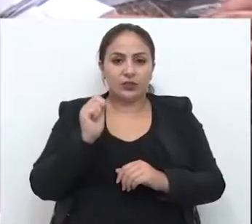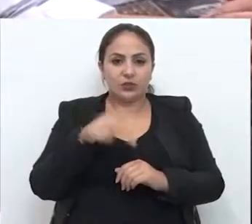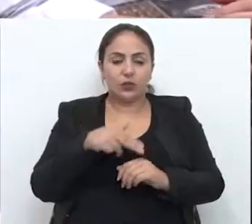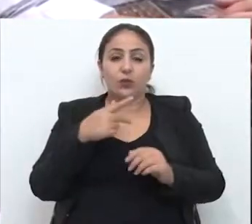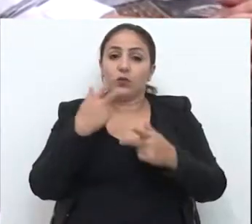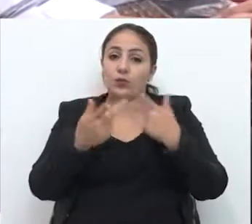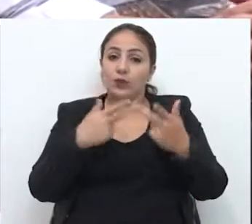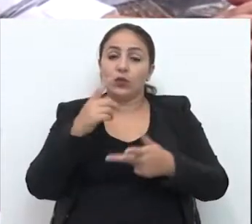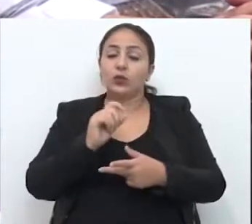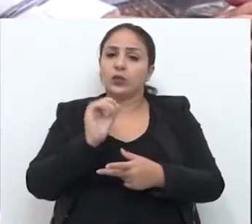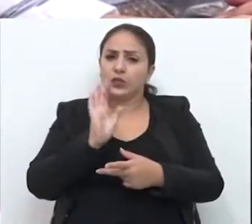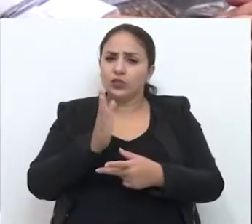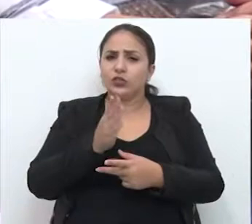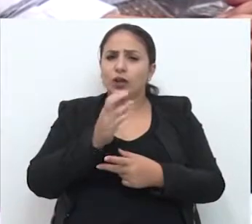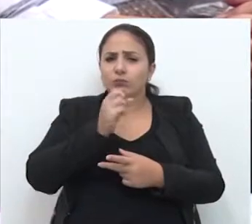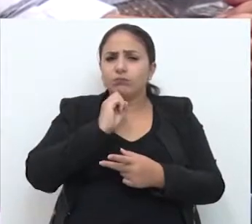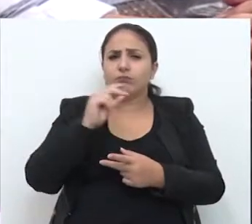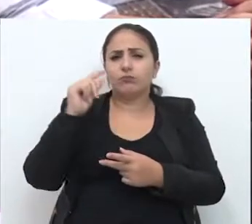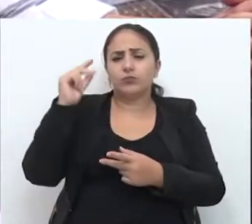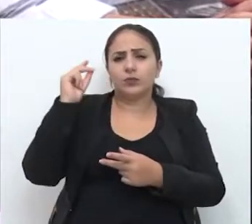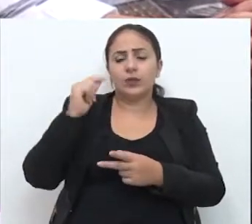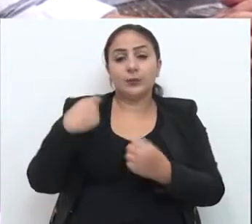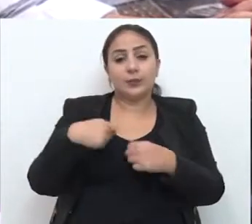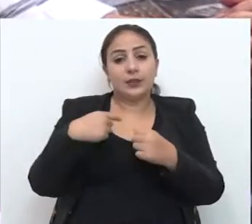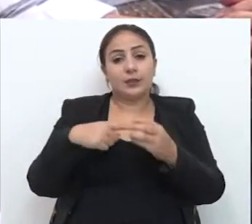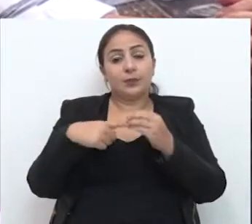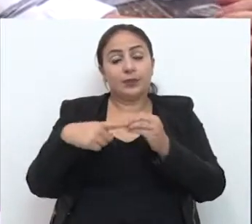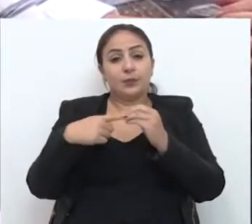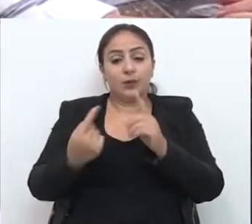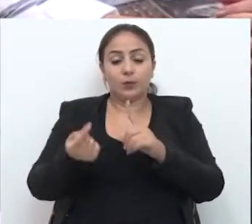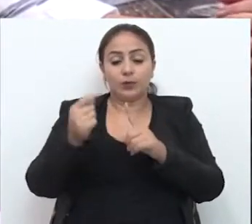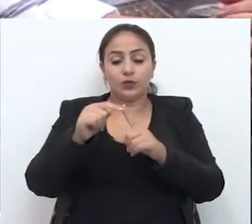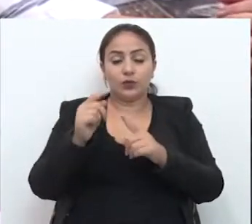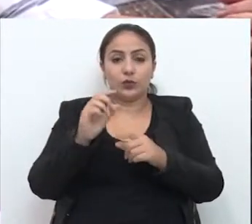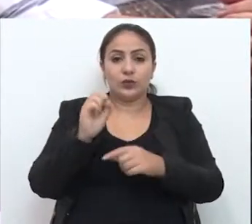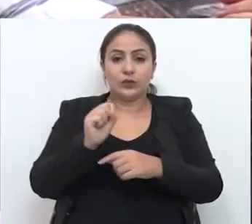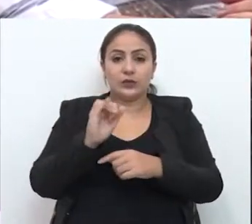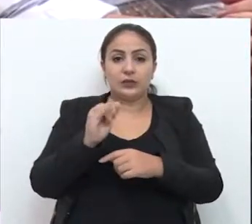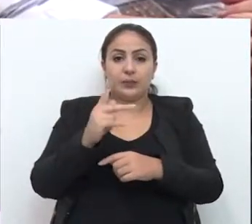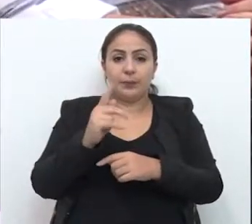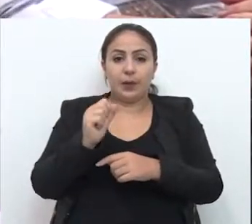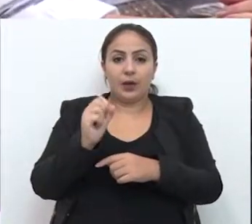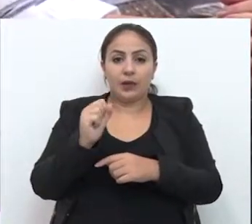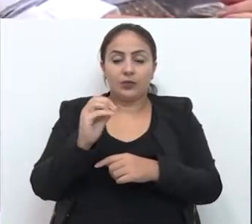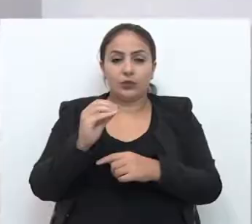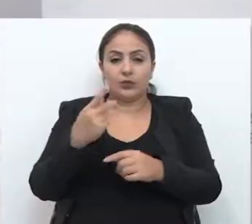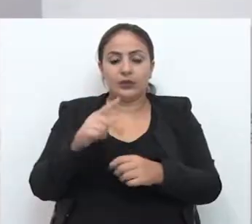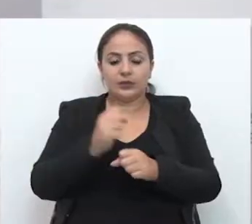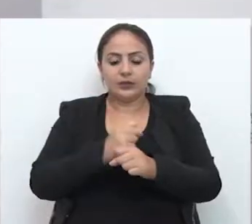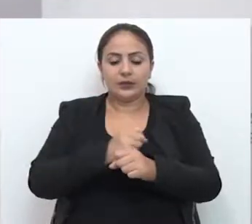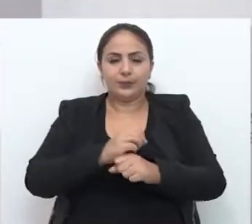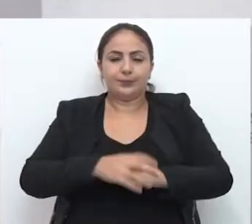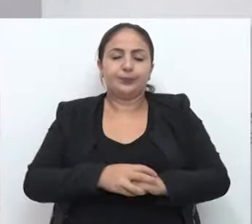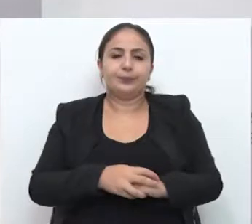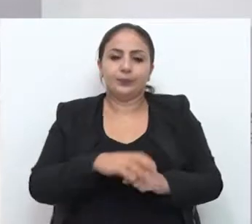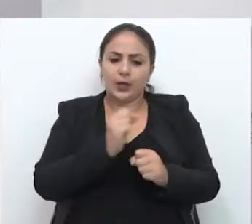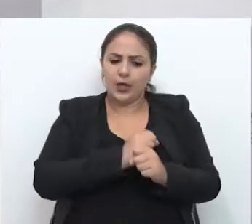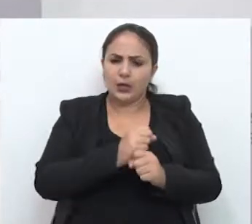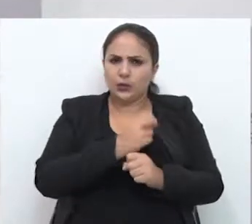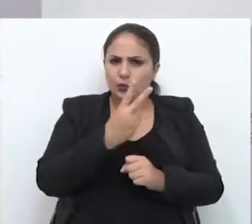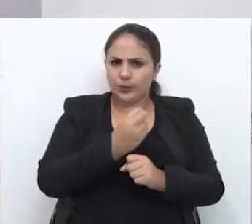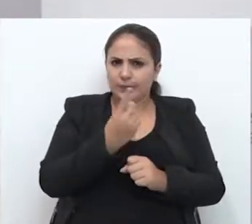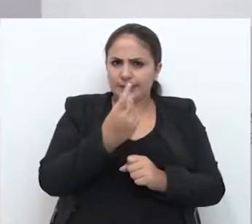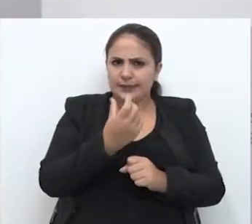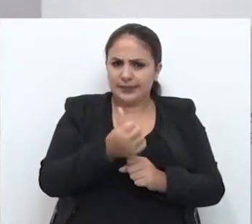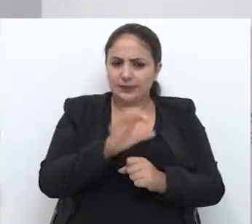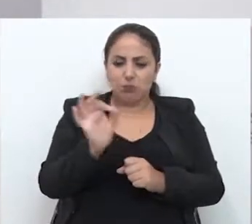Luz comentou que a pauta já é antiga e deve ser prioridade do Sinpasso neste ano. No ano de 2016 não